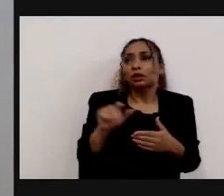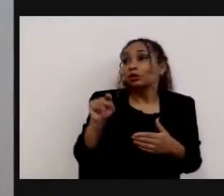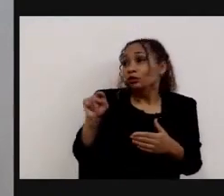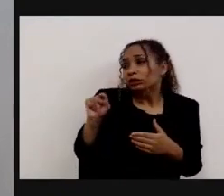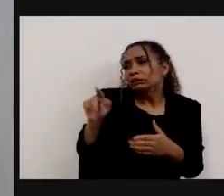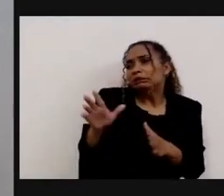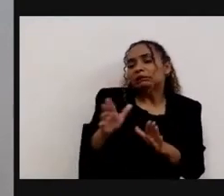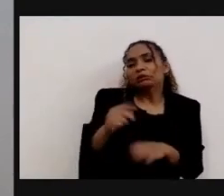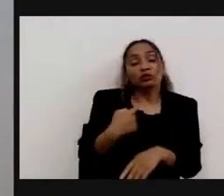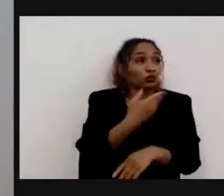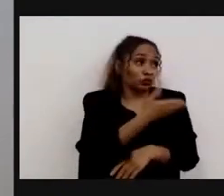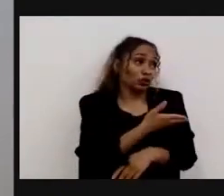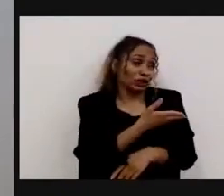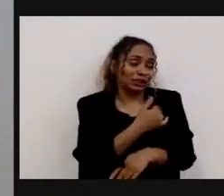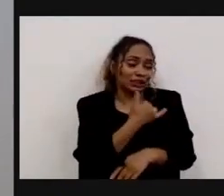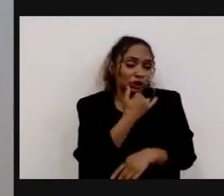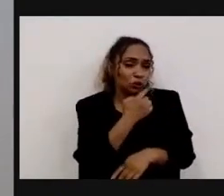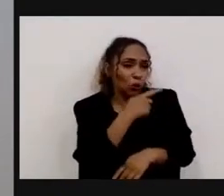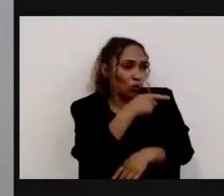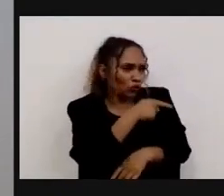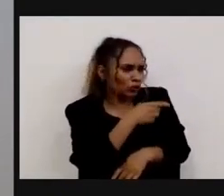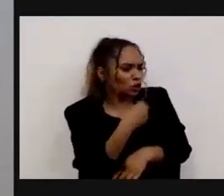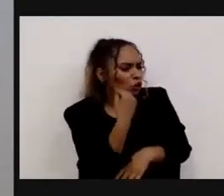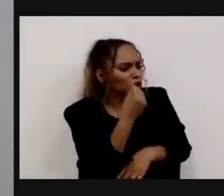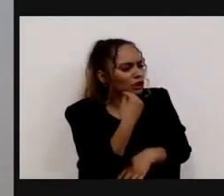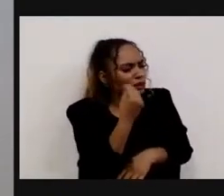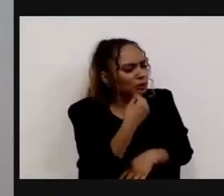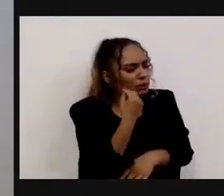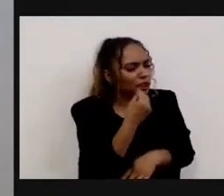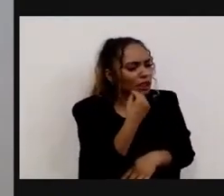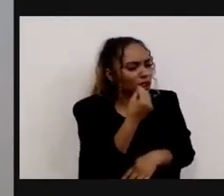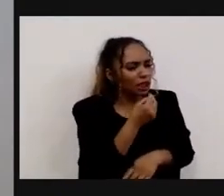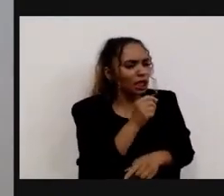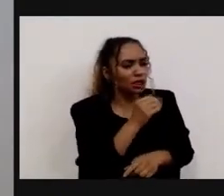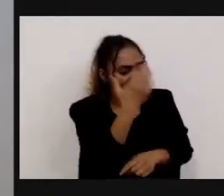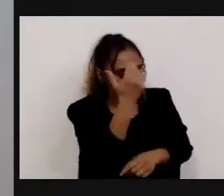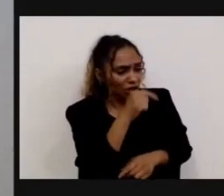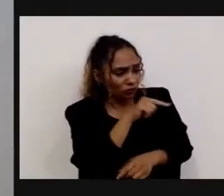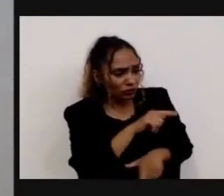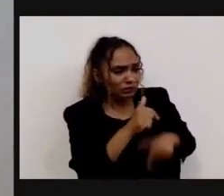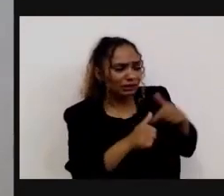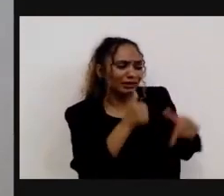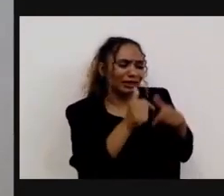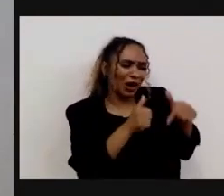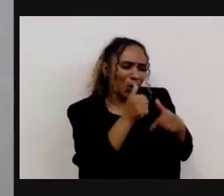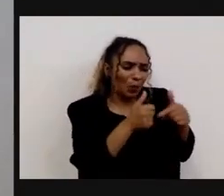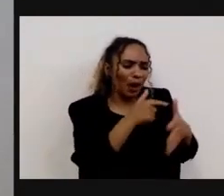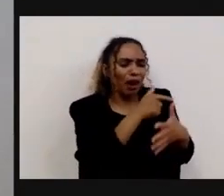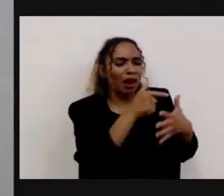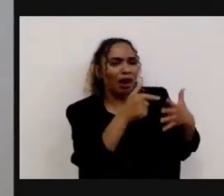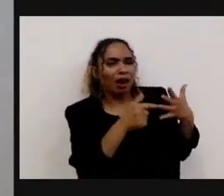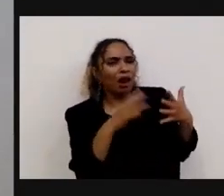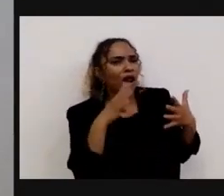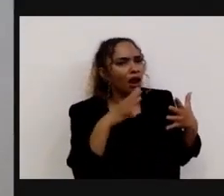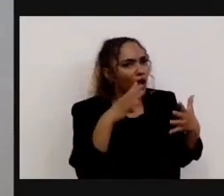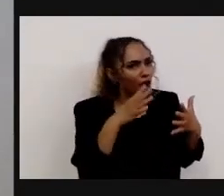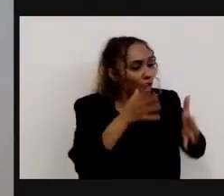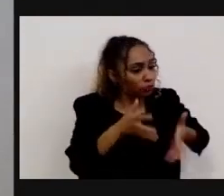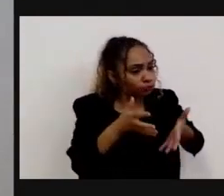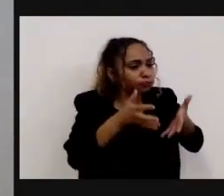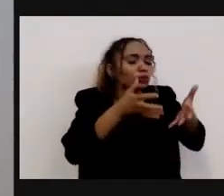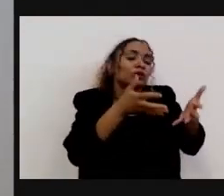você Luana no seu na sua experiência aí e eu sei que você faz muitas coisas legais para motivar